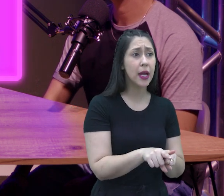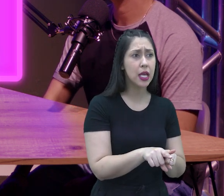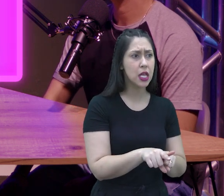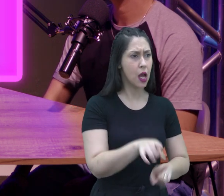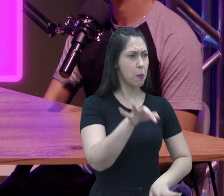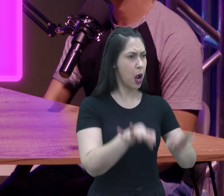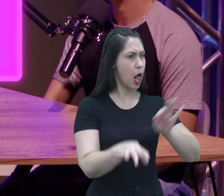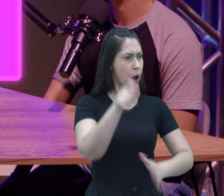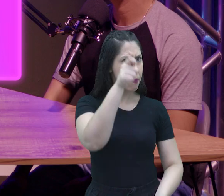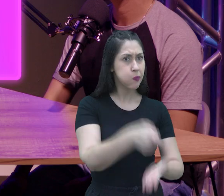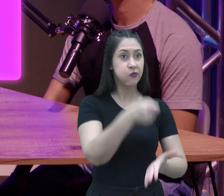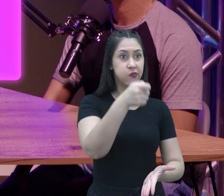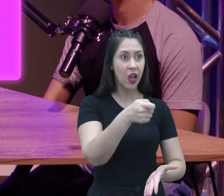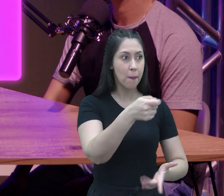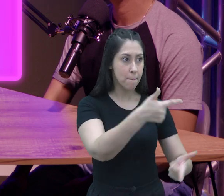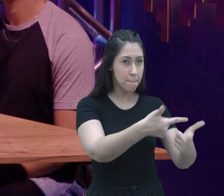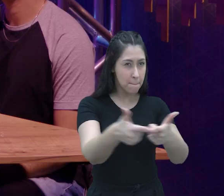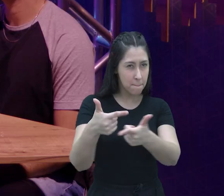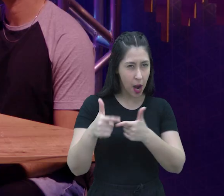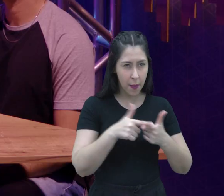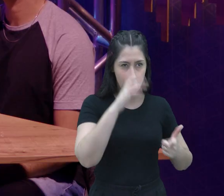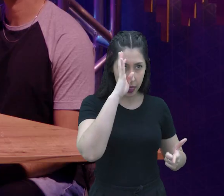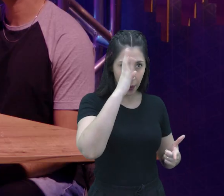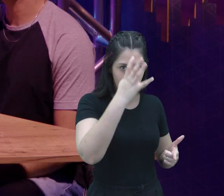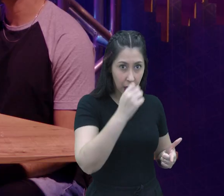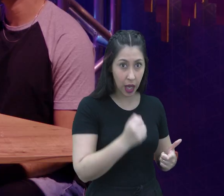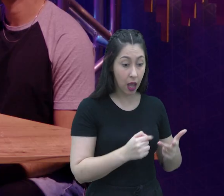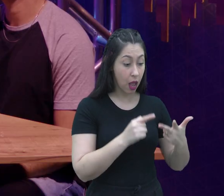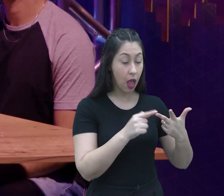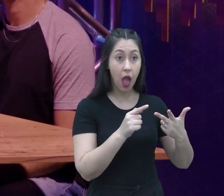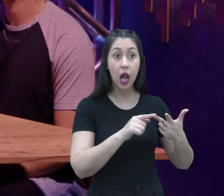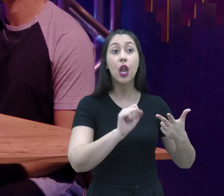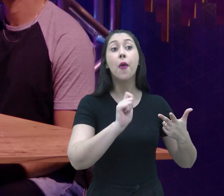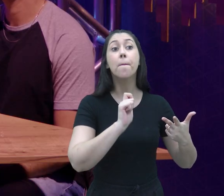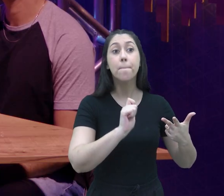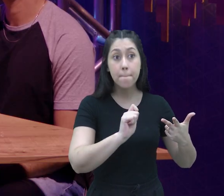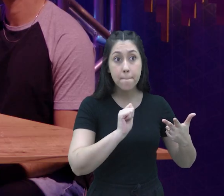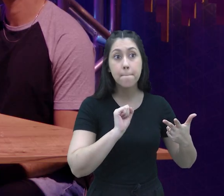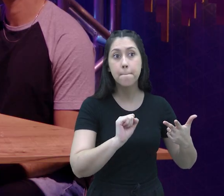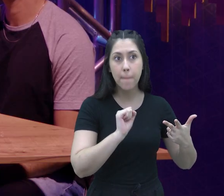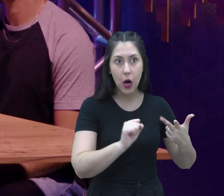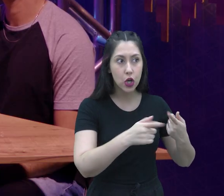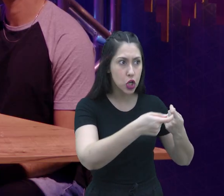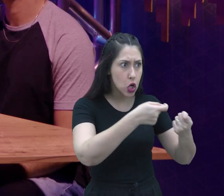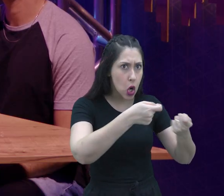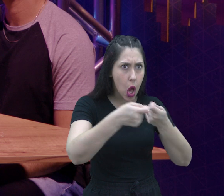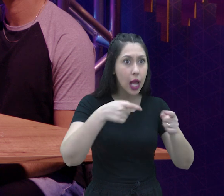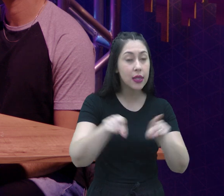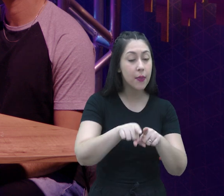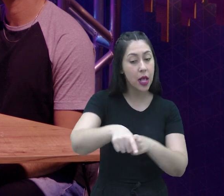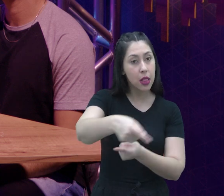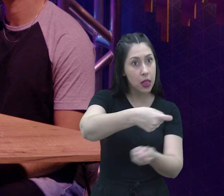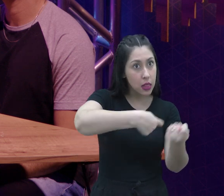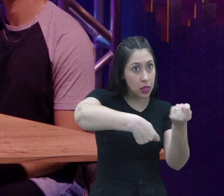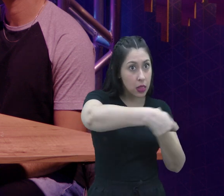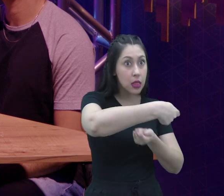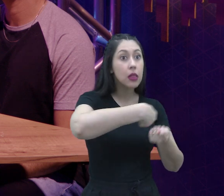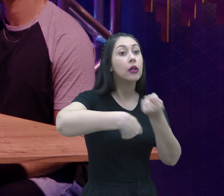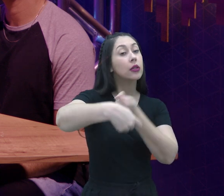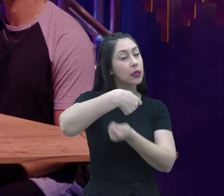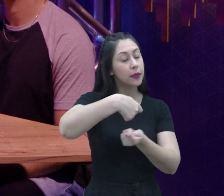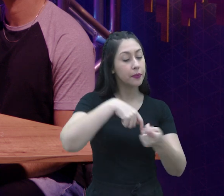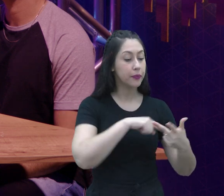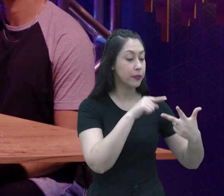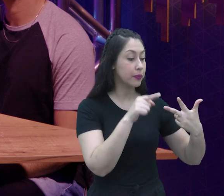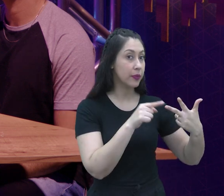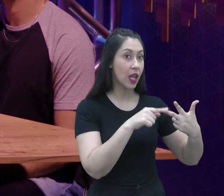os fatos e conflitos. O poder judiciário tem autonomia administrativa e financeira garantidas pela Constituição Federal. Esse